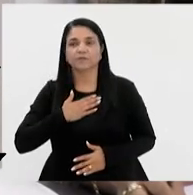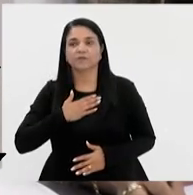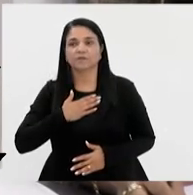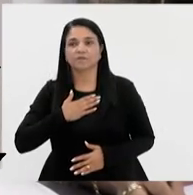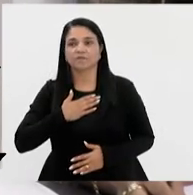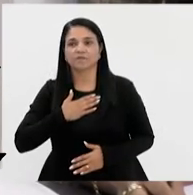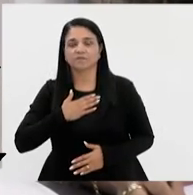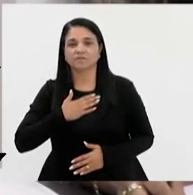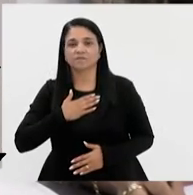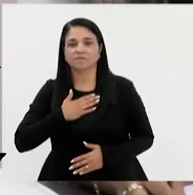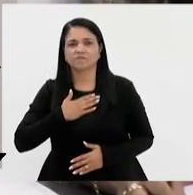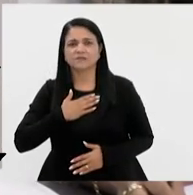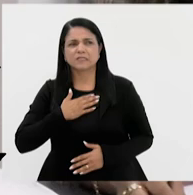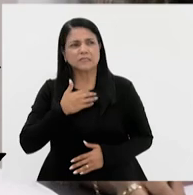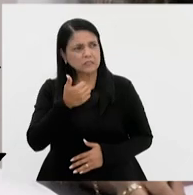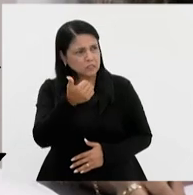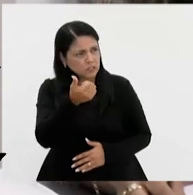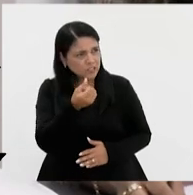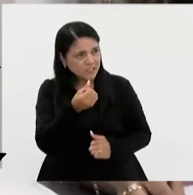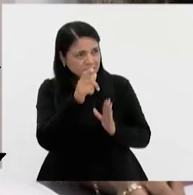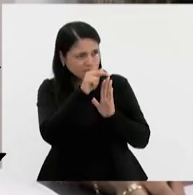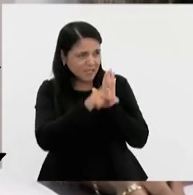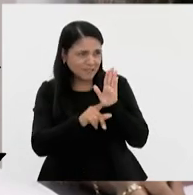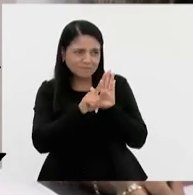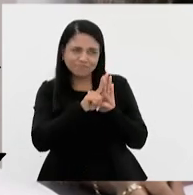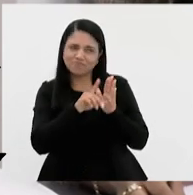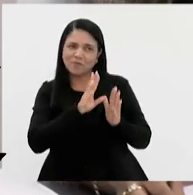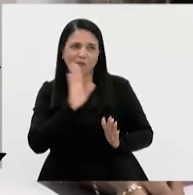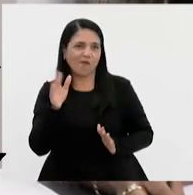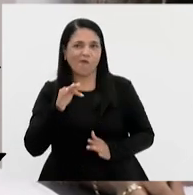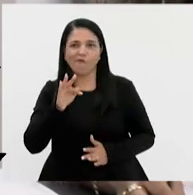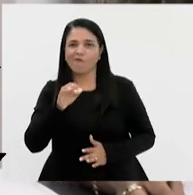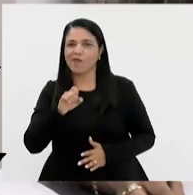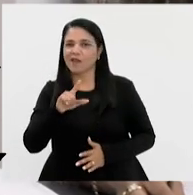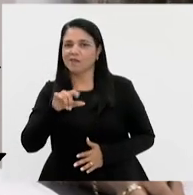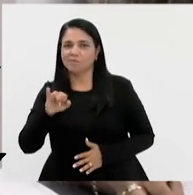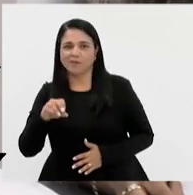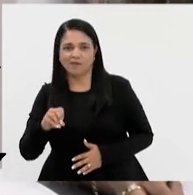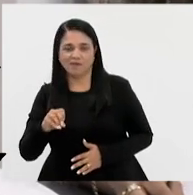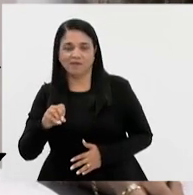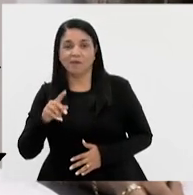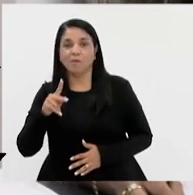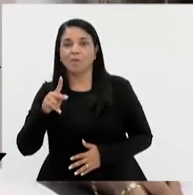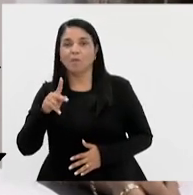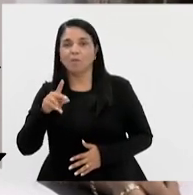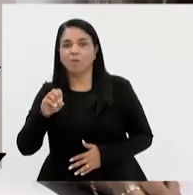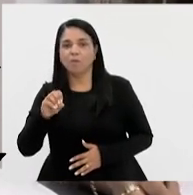projeto 16 só cabia mesmo ao Felipe Poubel, né?